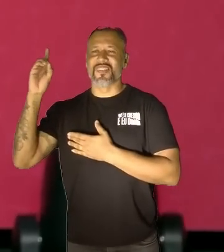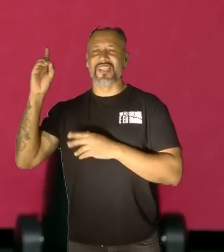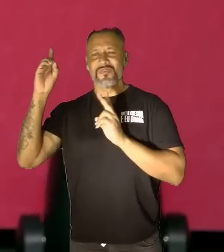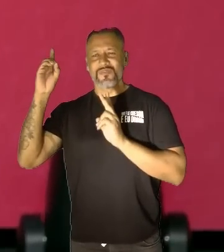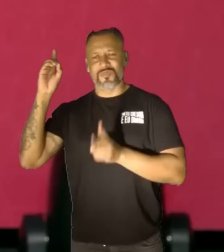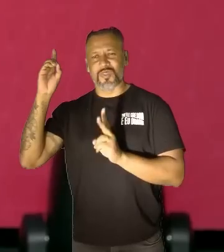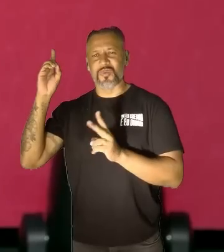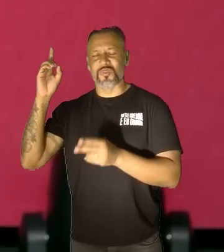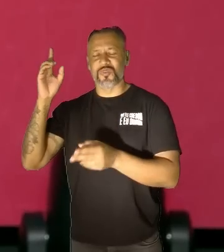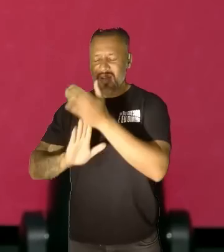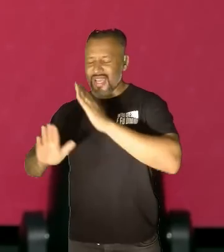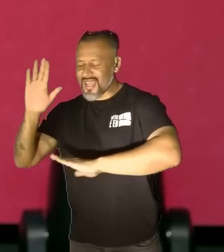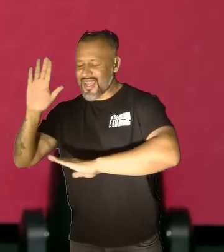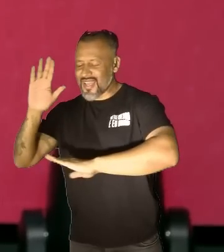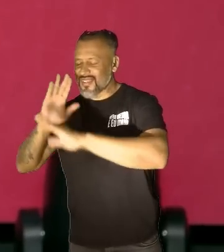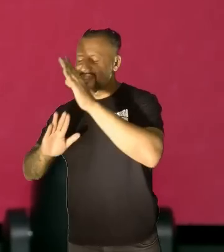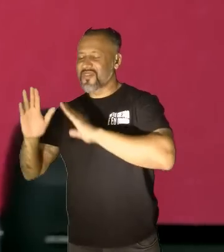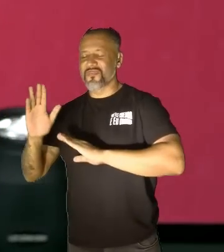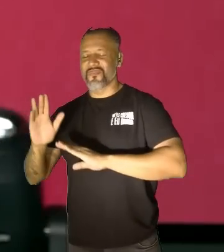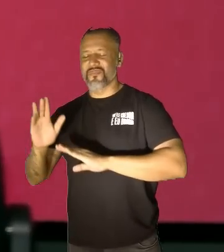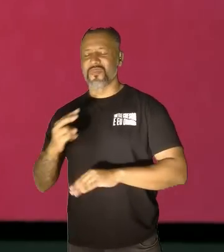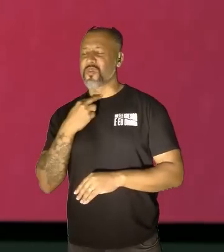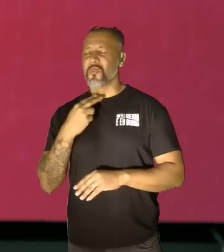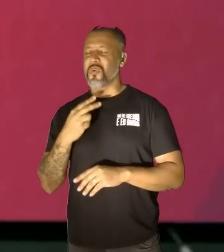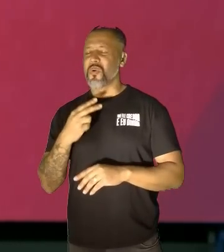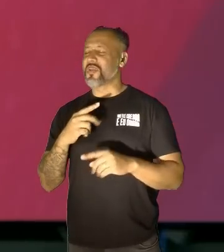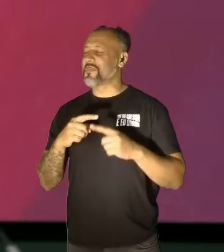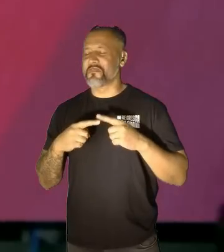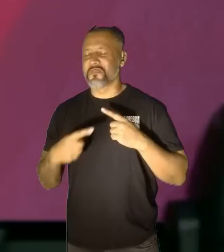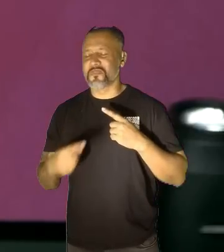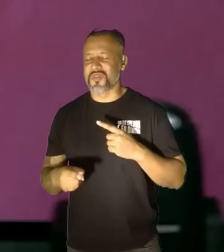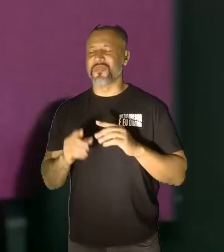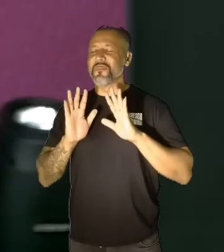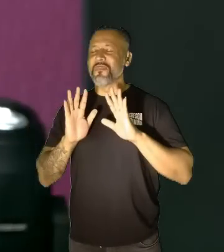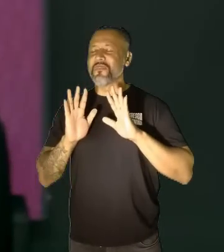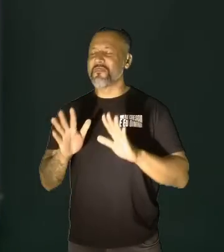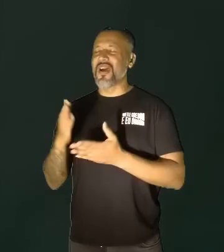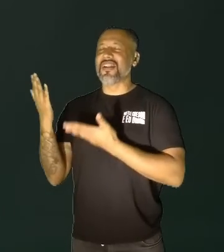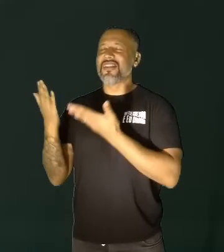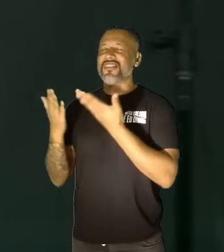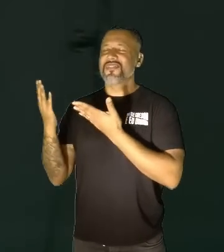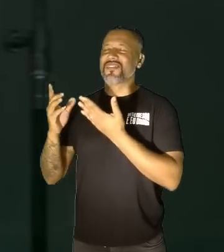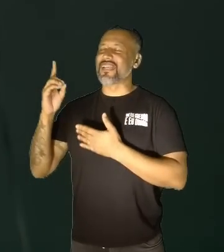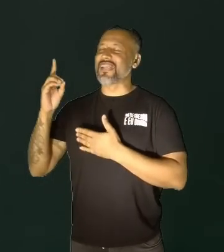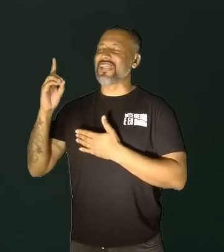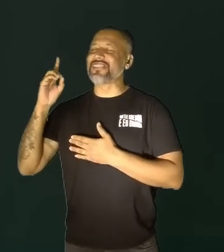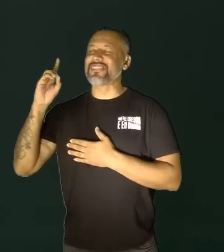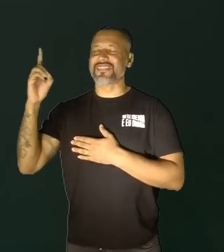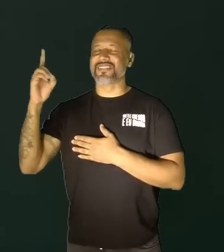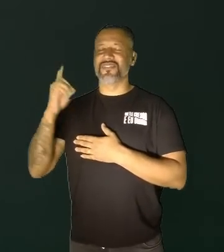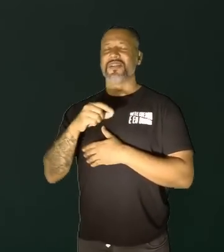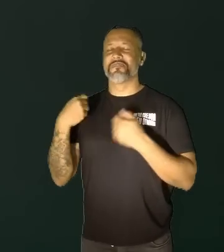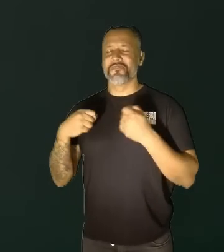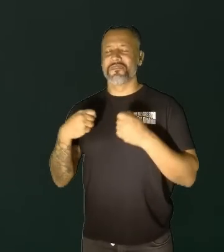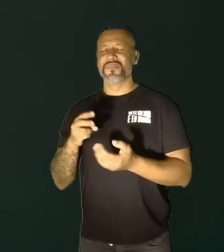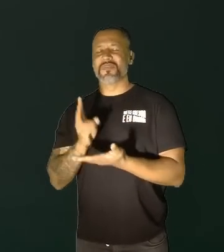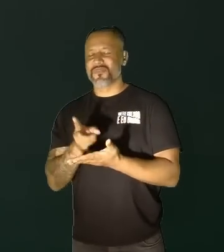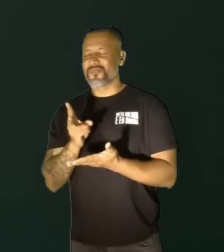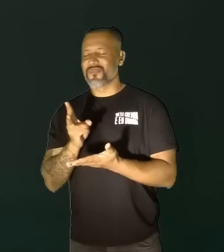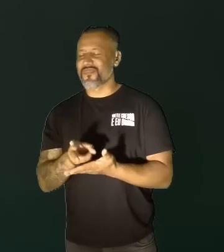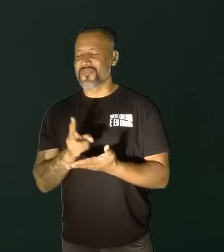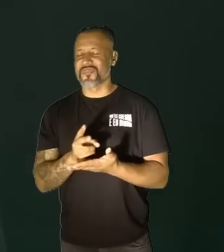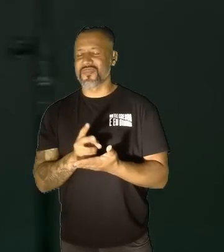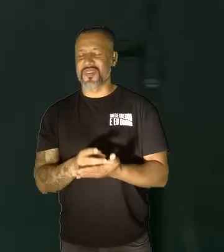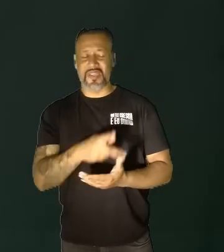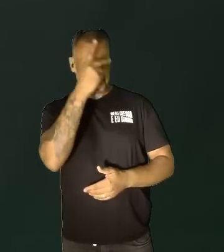abrindo a porta do templo. Não pare de me servir, não pare de me servir. A maldade das pessoas não vai parar você de me servir. O ódio das pessoas não vai